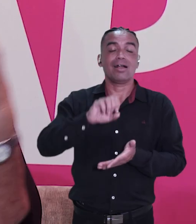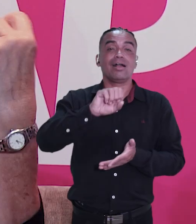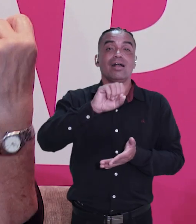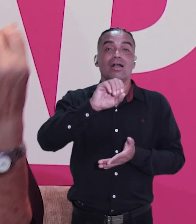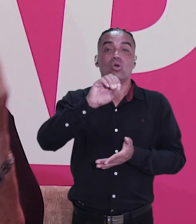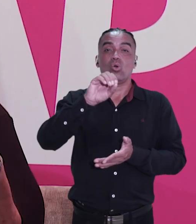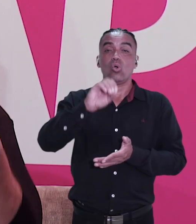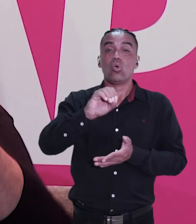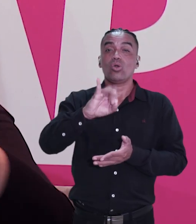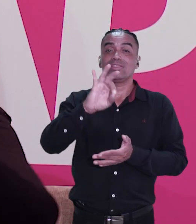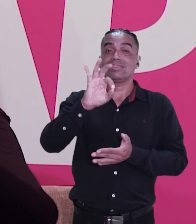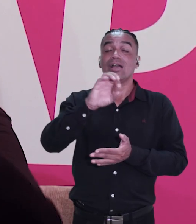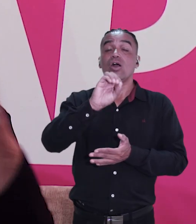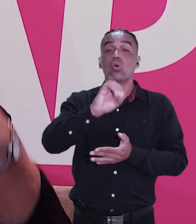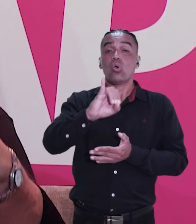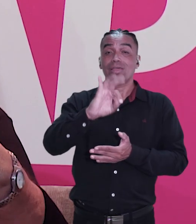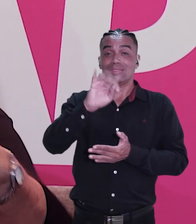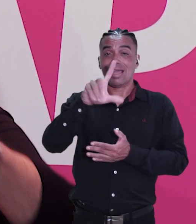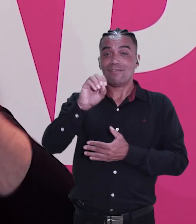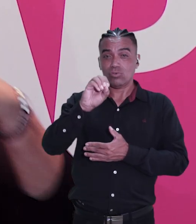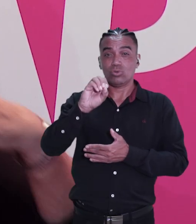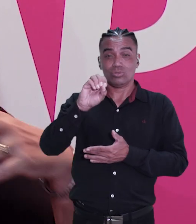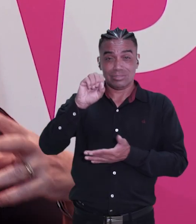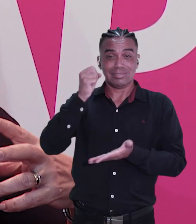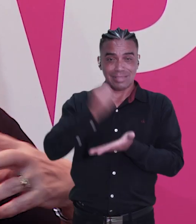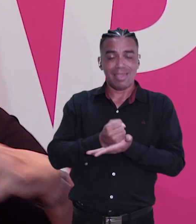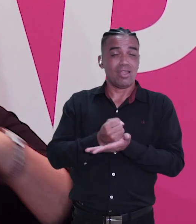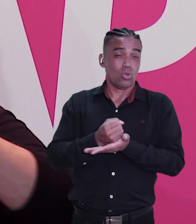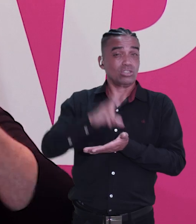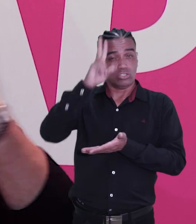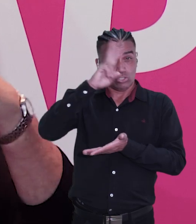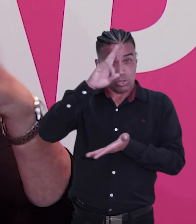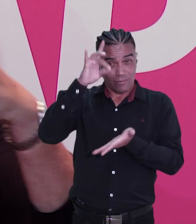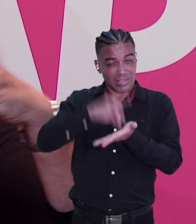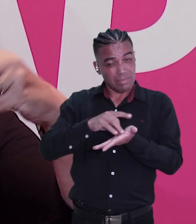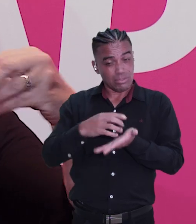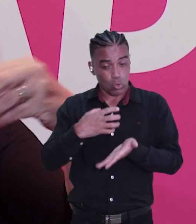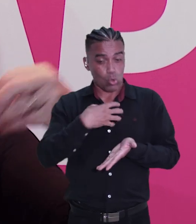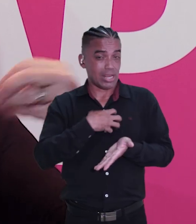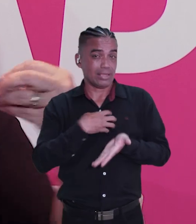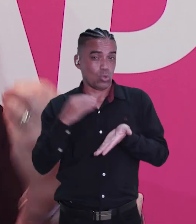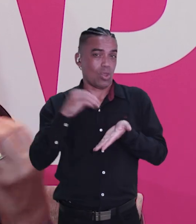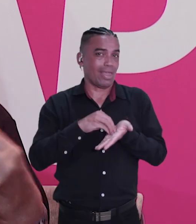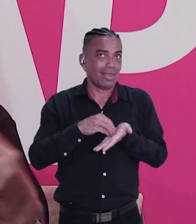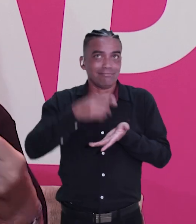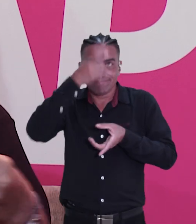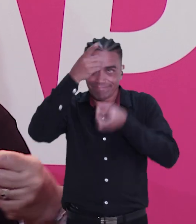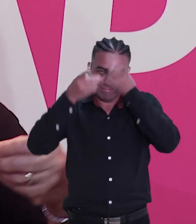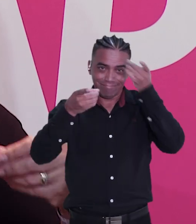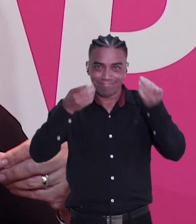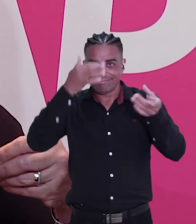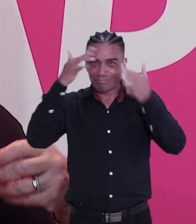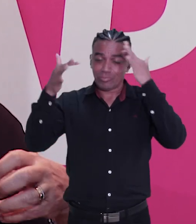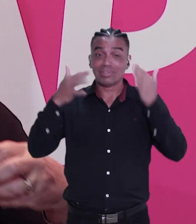mas com... Seu, oitavo selo. Perdão, o Oitavo Selo, que eu contei histórias verdadeiras, mas botei uma maneira